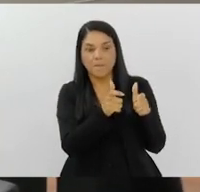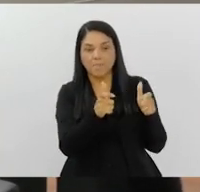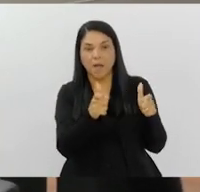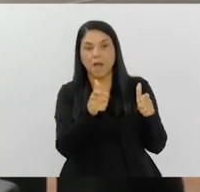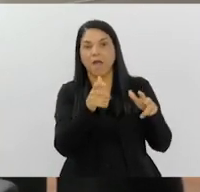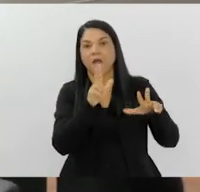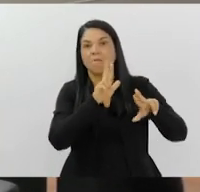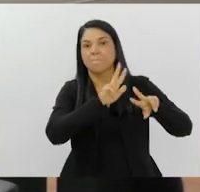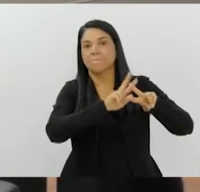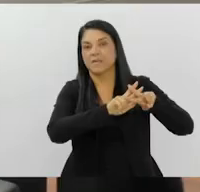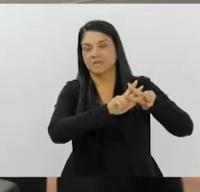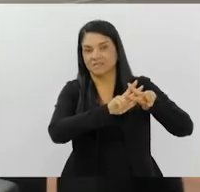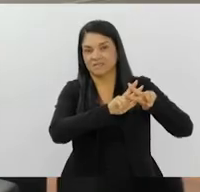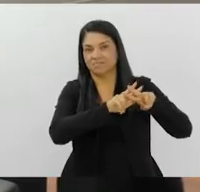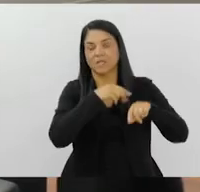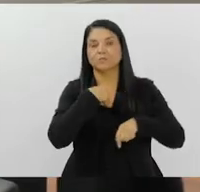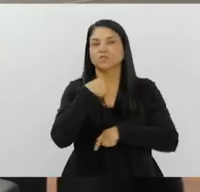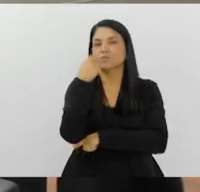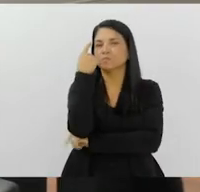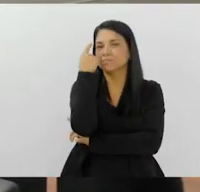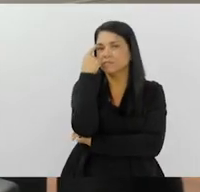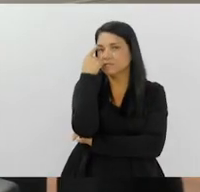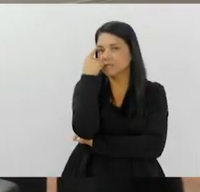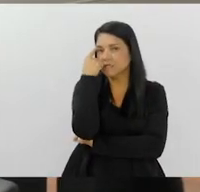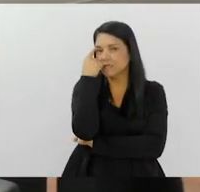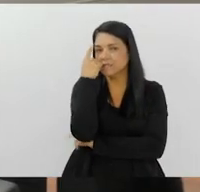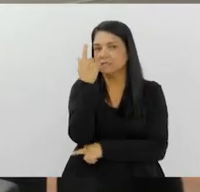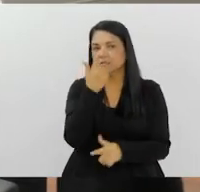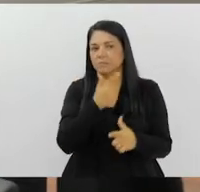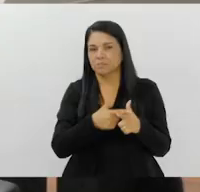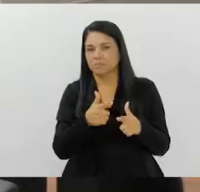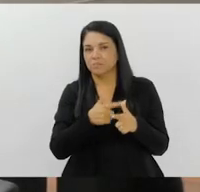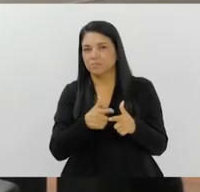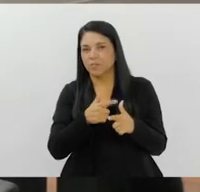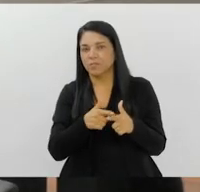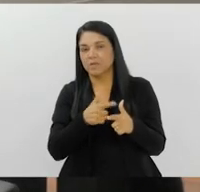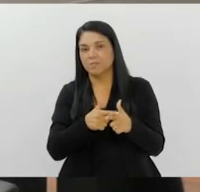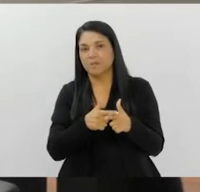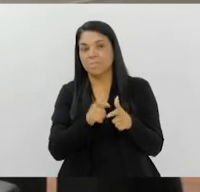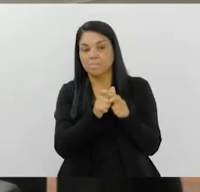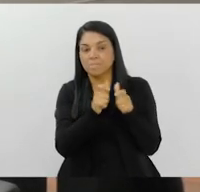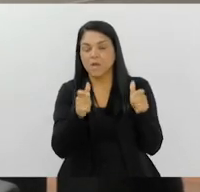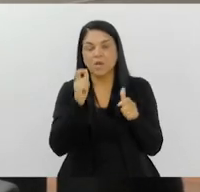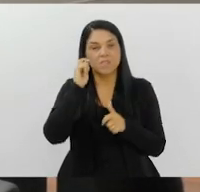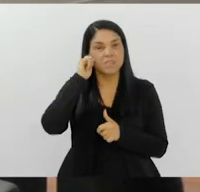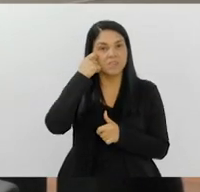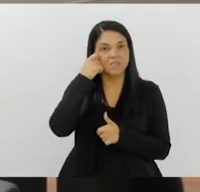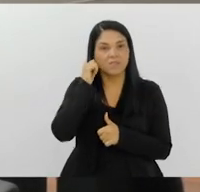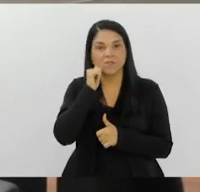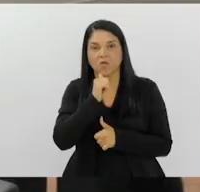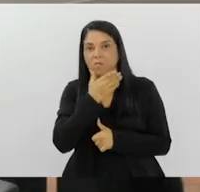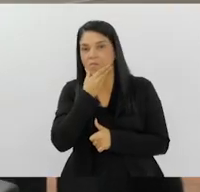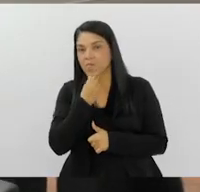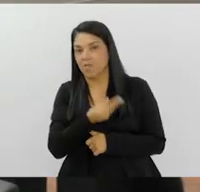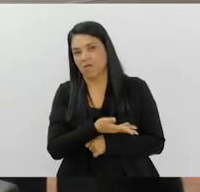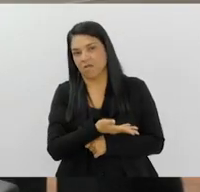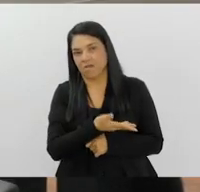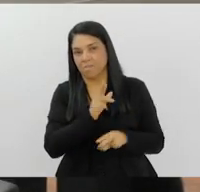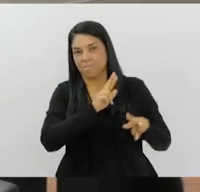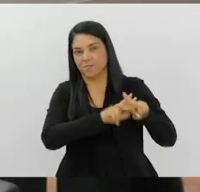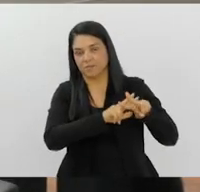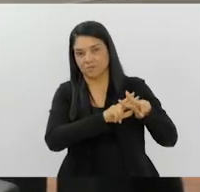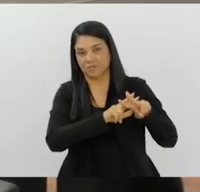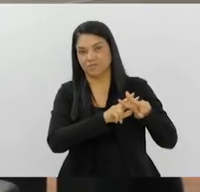enceradas nós temos que pensar nesta questão mas aramente são negros e negras e nós